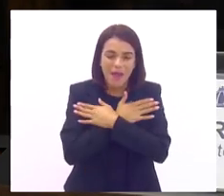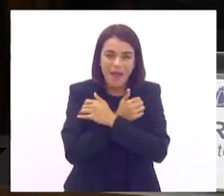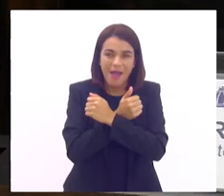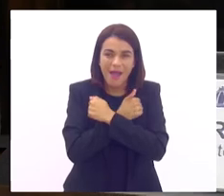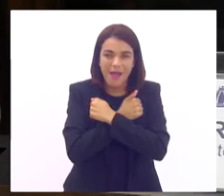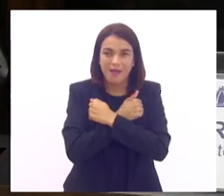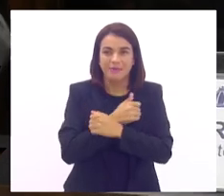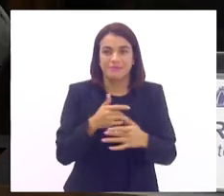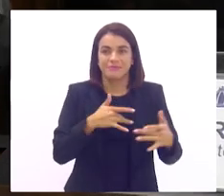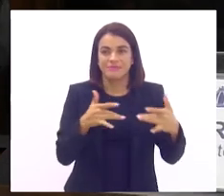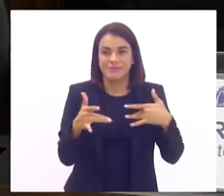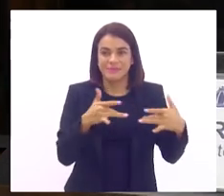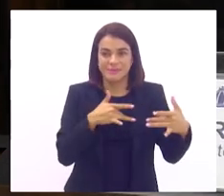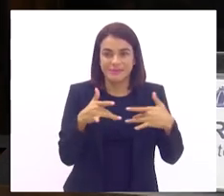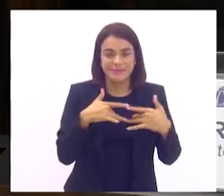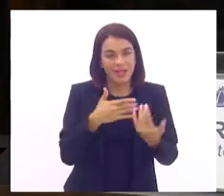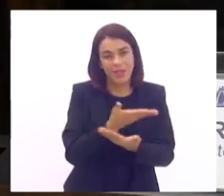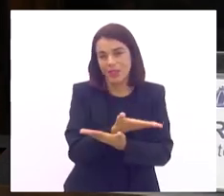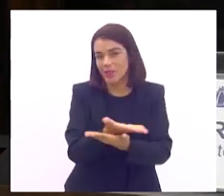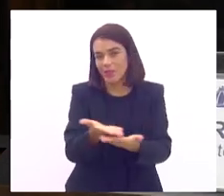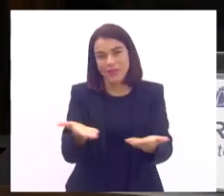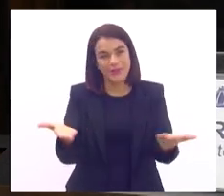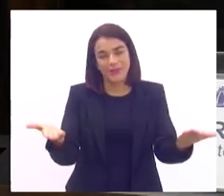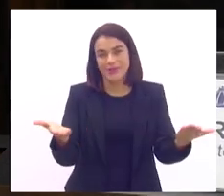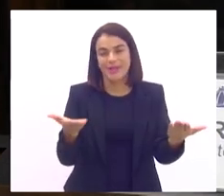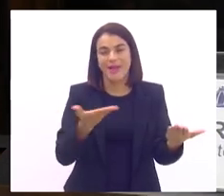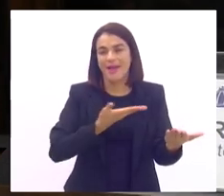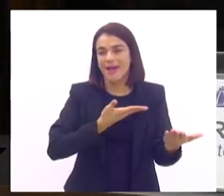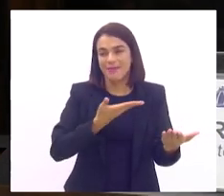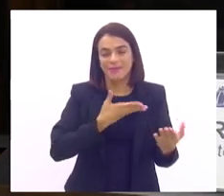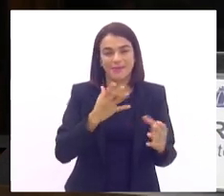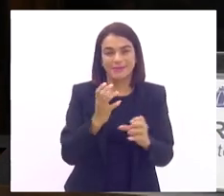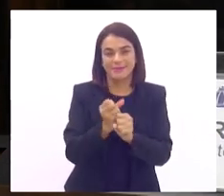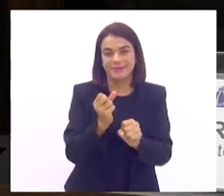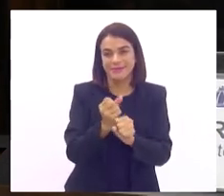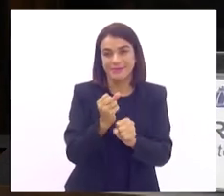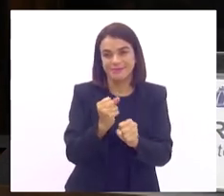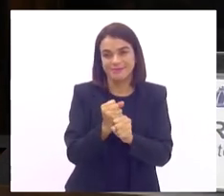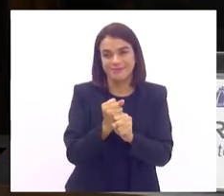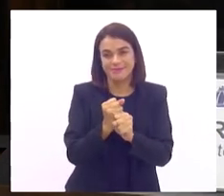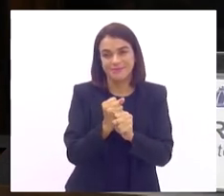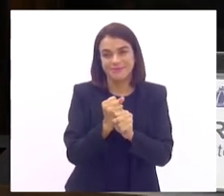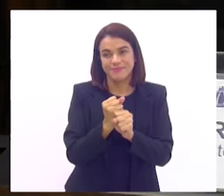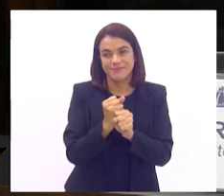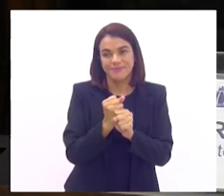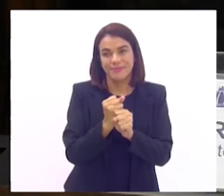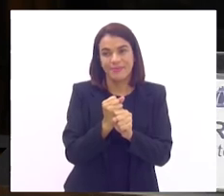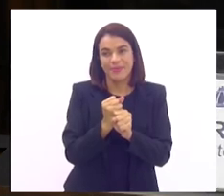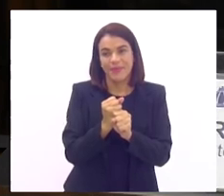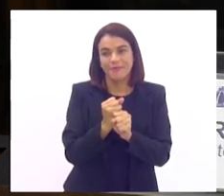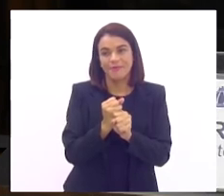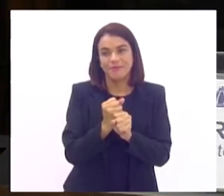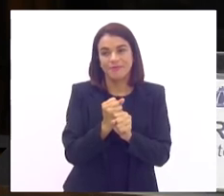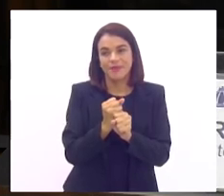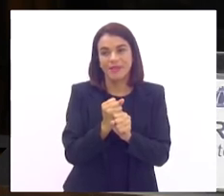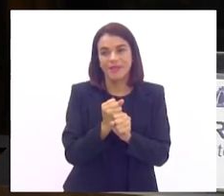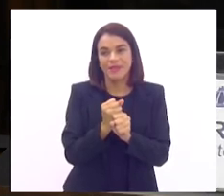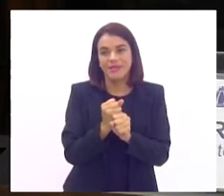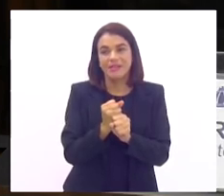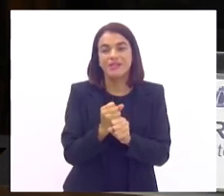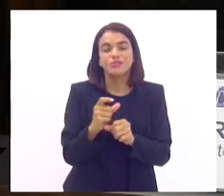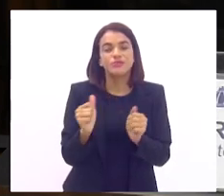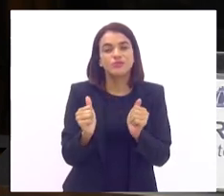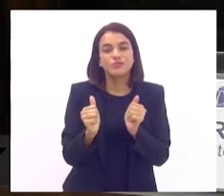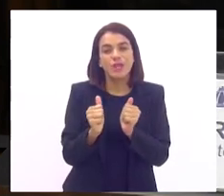todas vocês e a todos vocês, amigos contadores, estejam sempre amigos conosco lá na